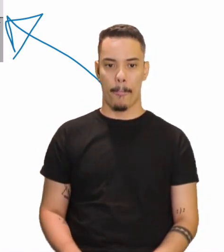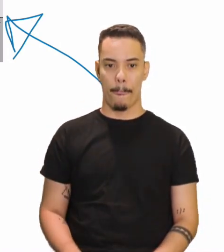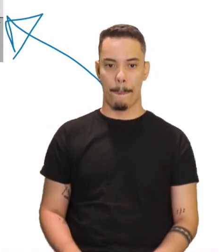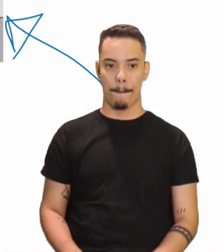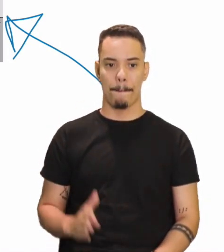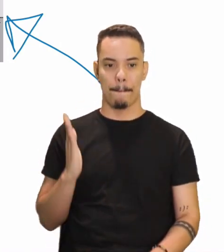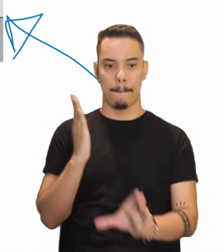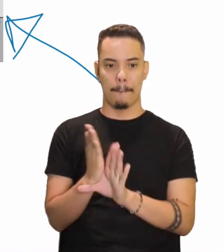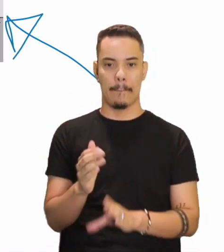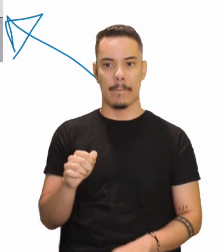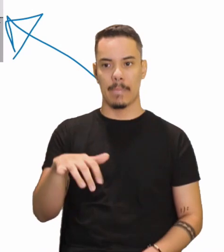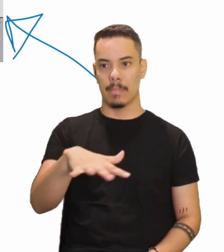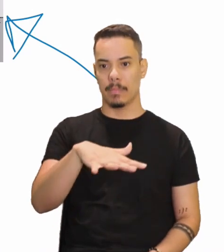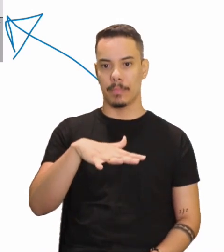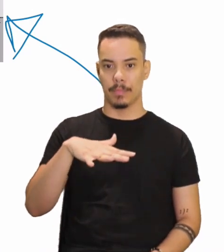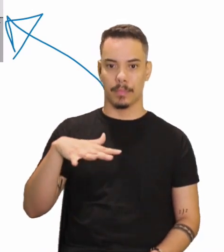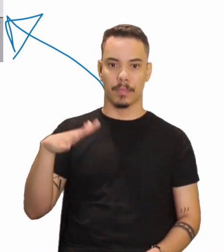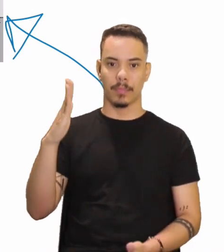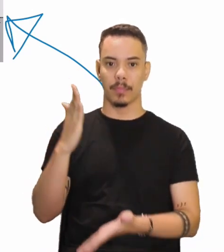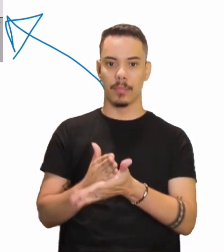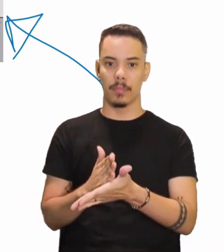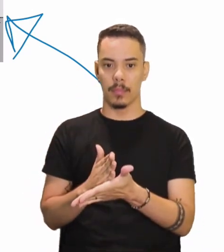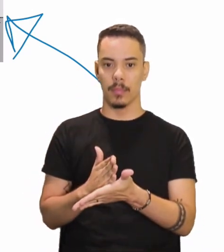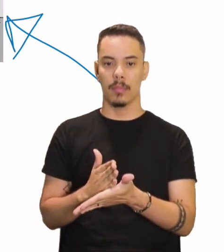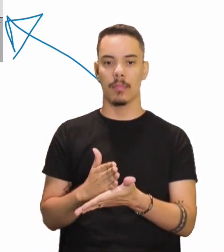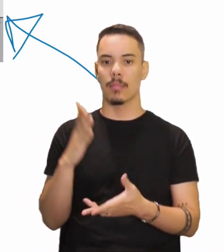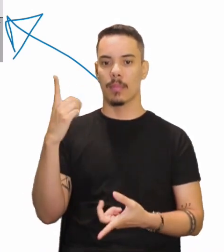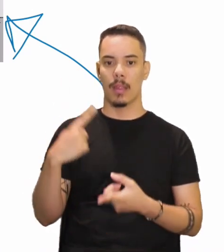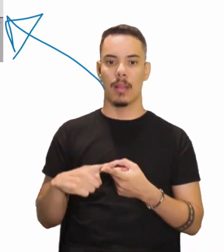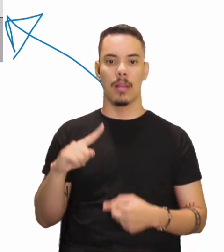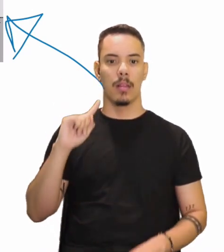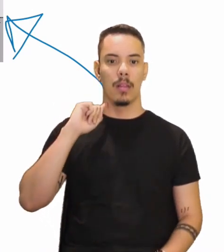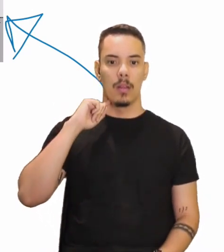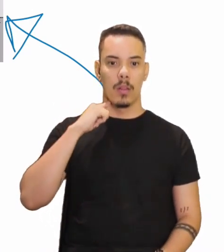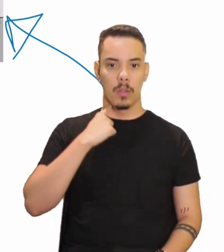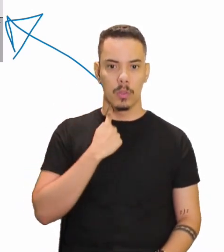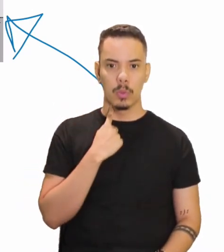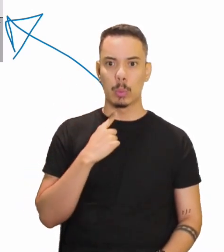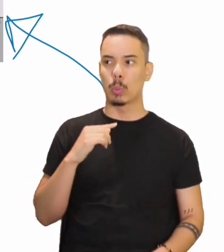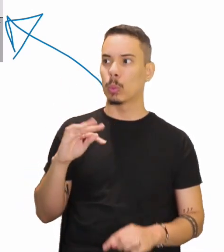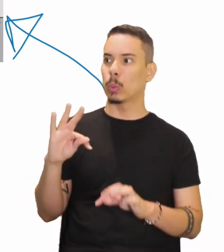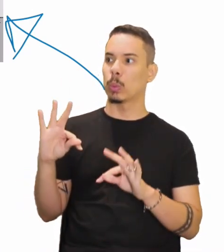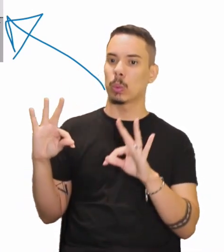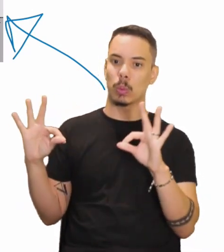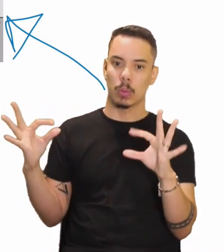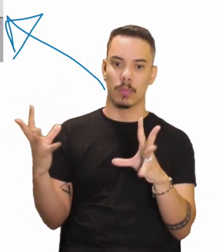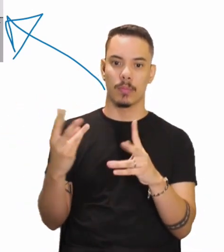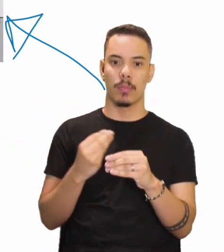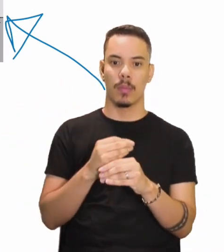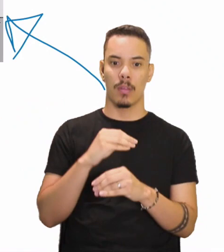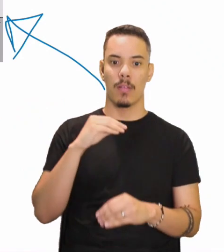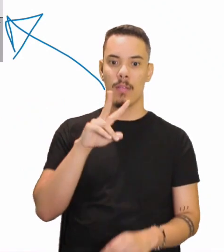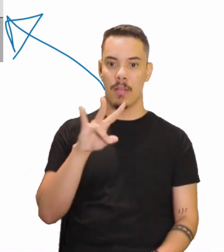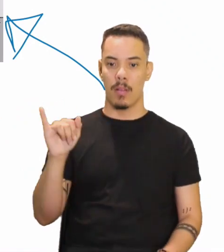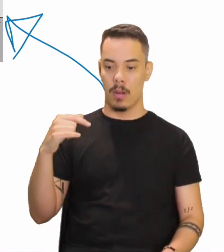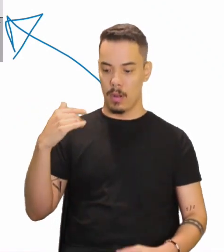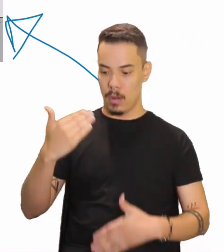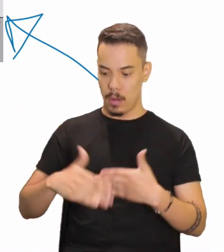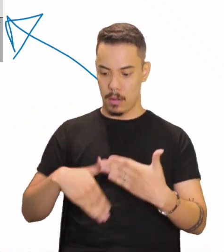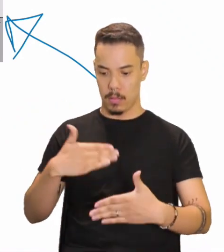do meio ambiente da questão aqui da poluição é das coisas que vão evoluindo